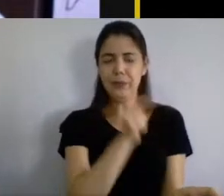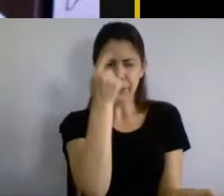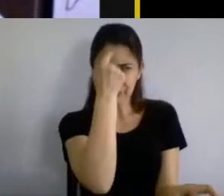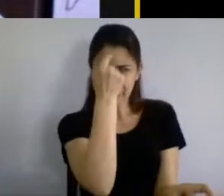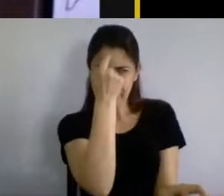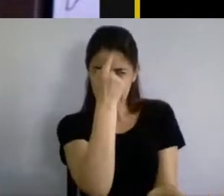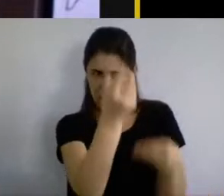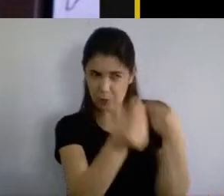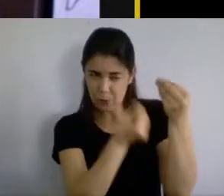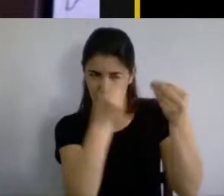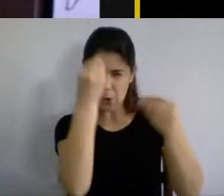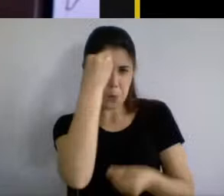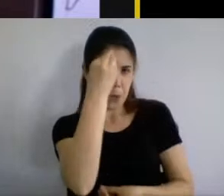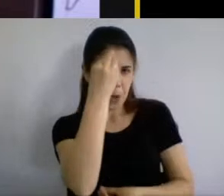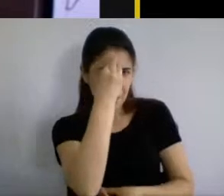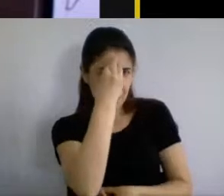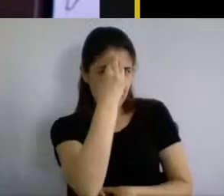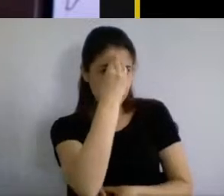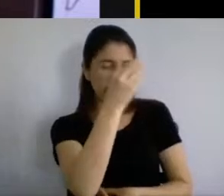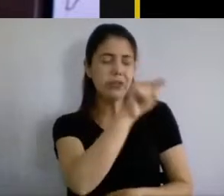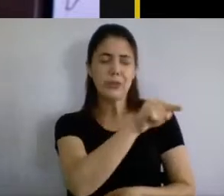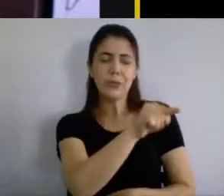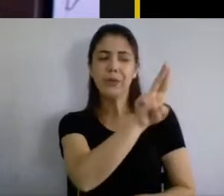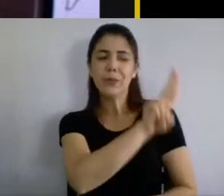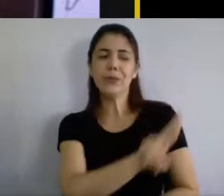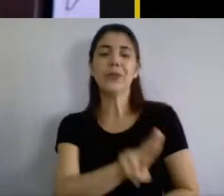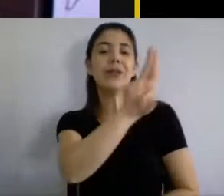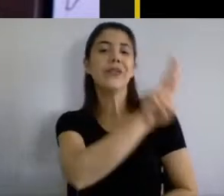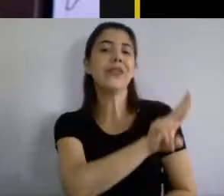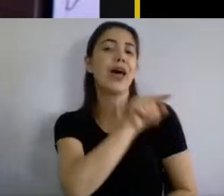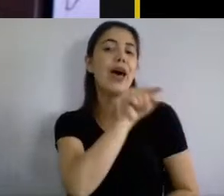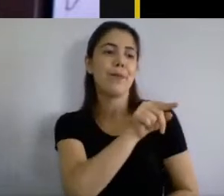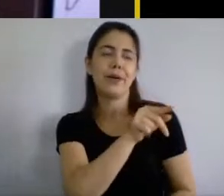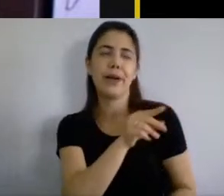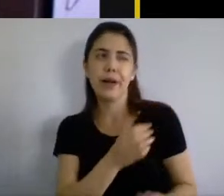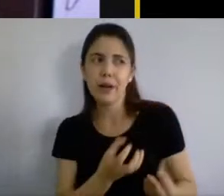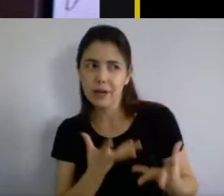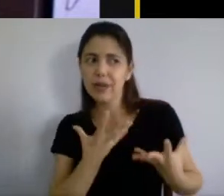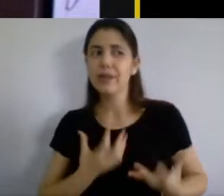gente deve persuadir o nosso ouvinte com o nosso próprio discurso.